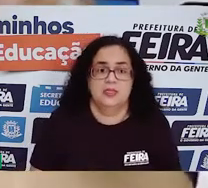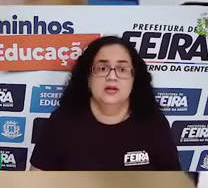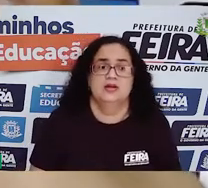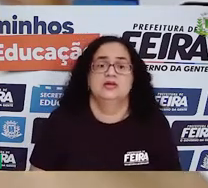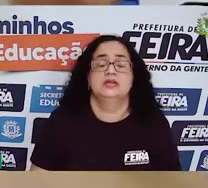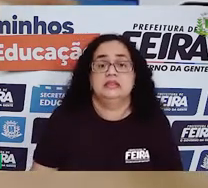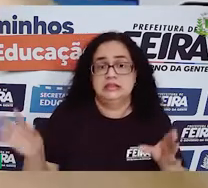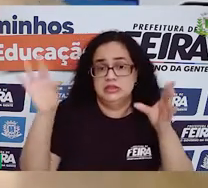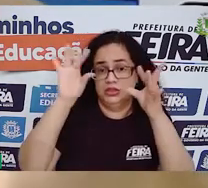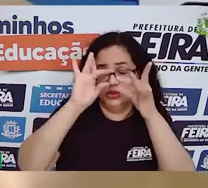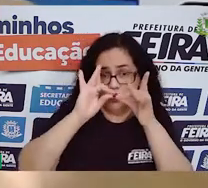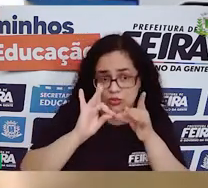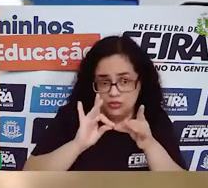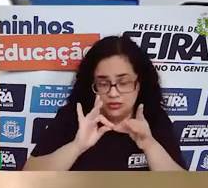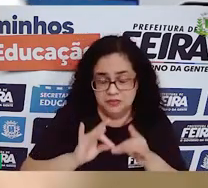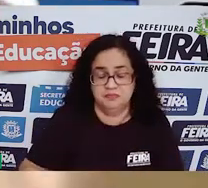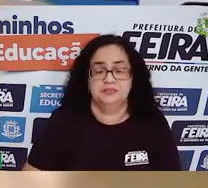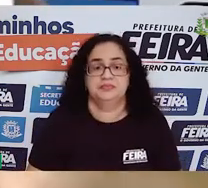as pontas.